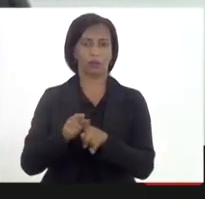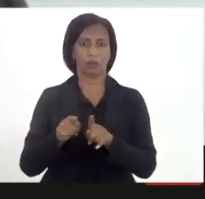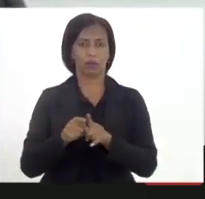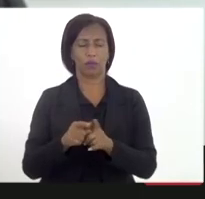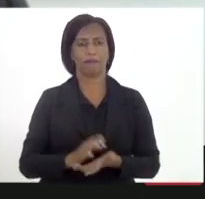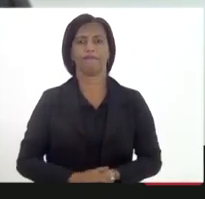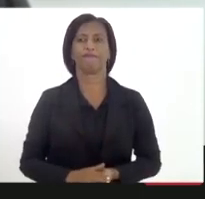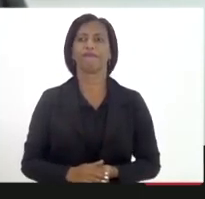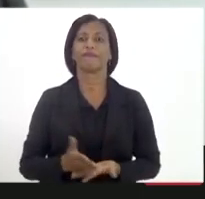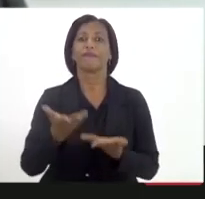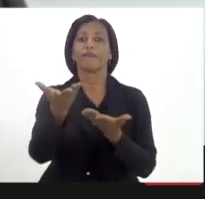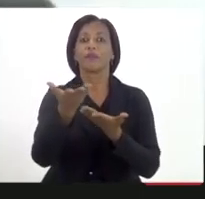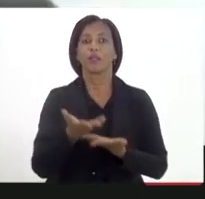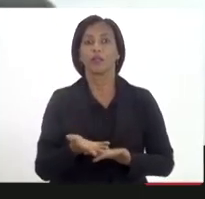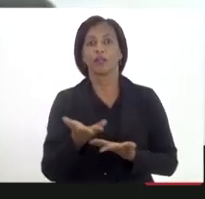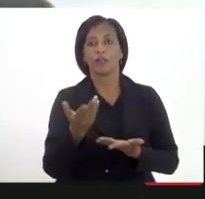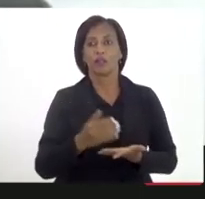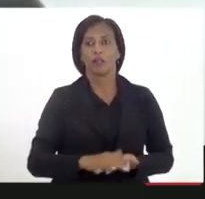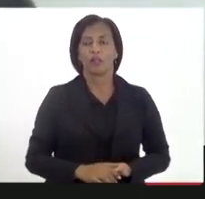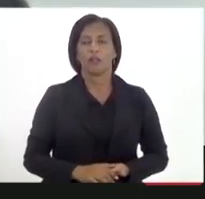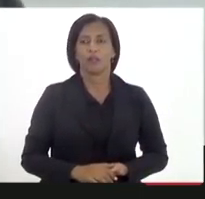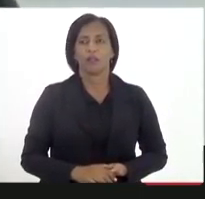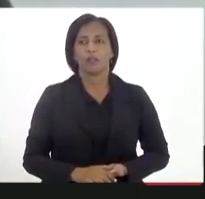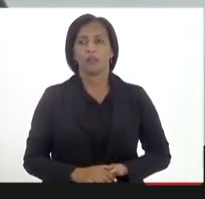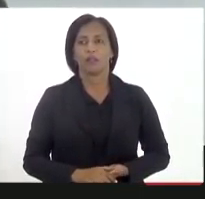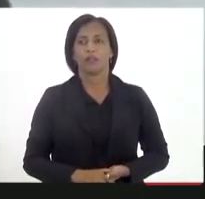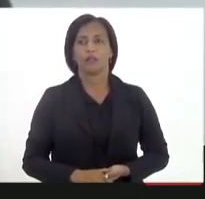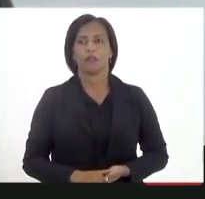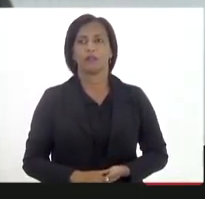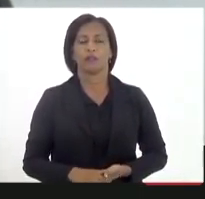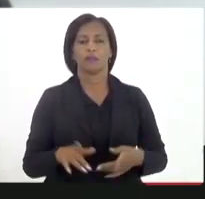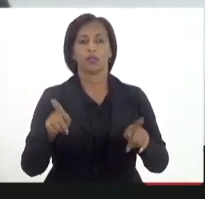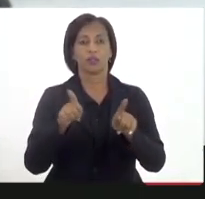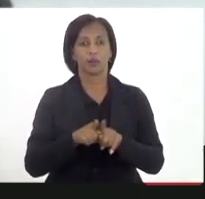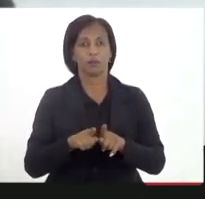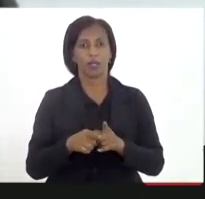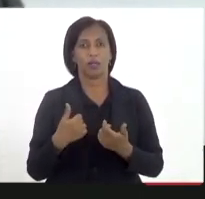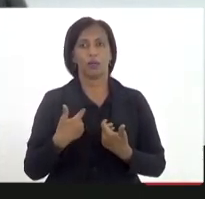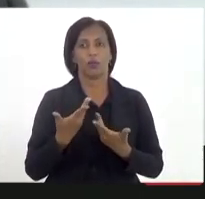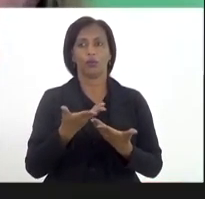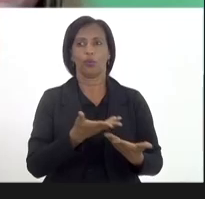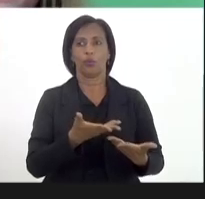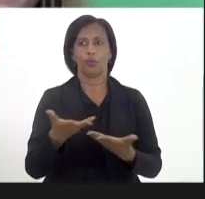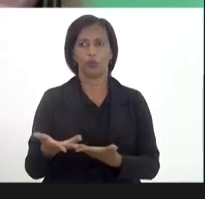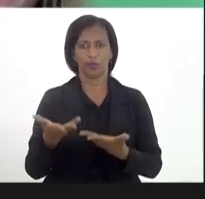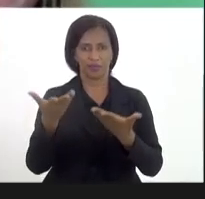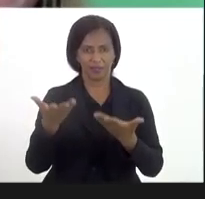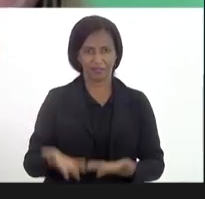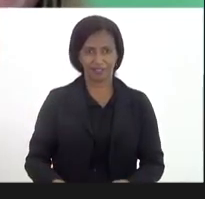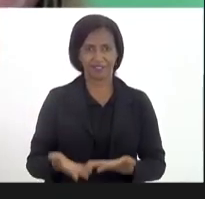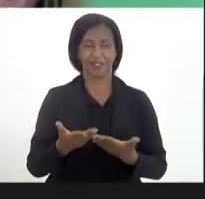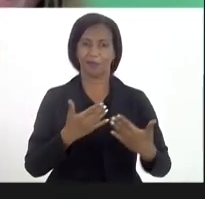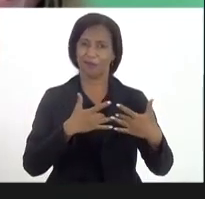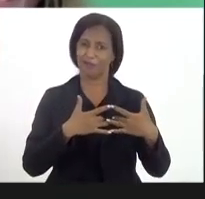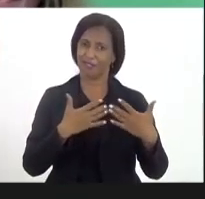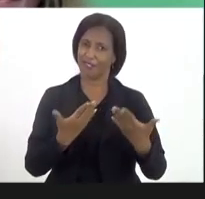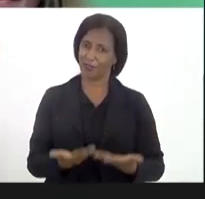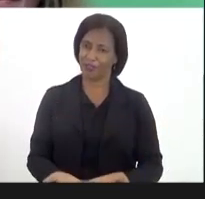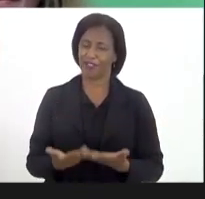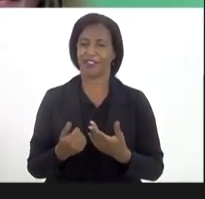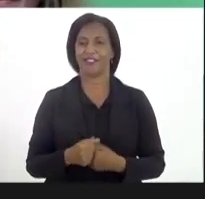passo a palavra de uma política falaram já fizeram uso da palavra mas passa a palavra a senhora mais uma vez de sal dando